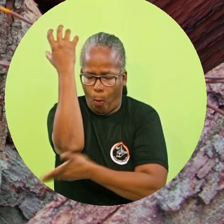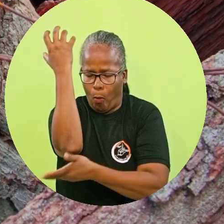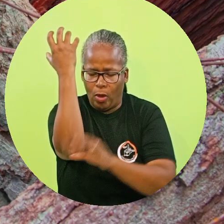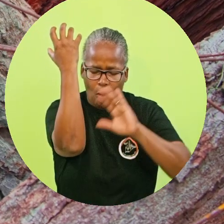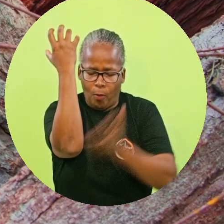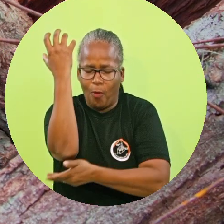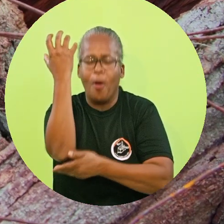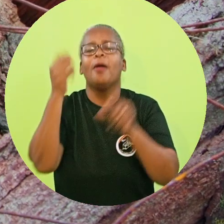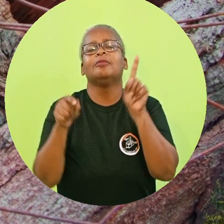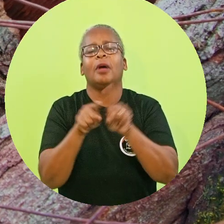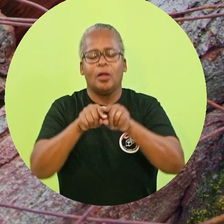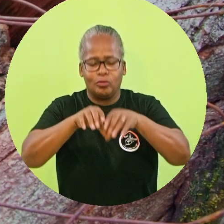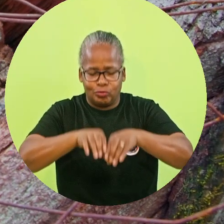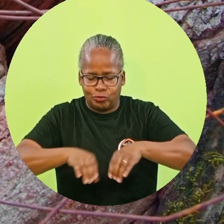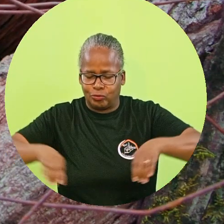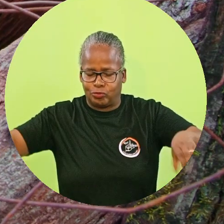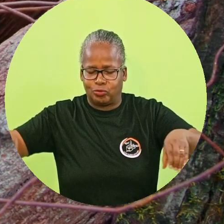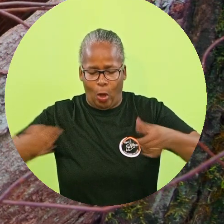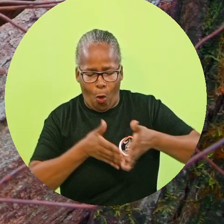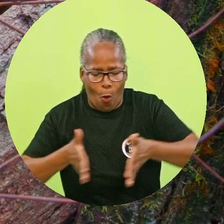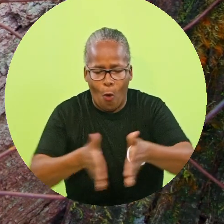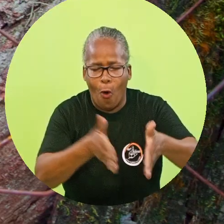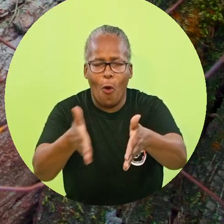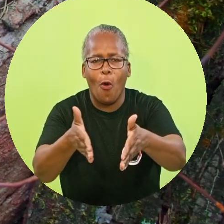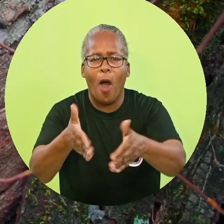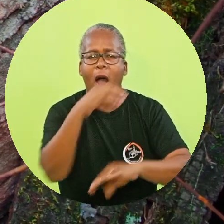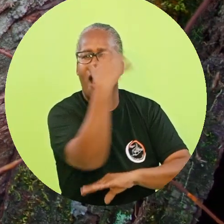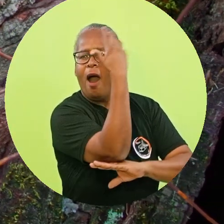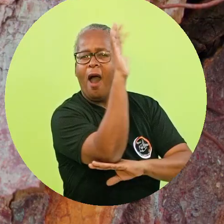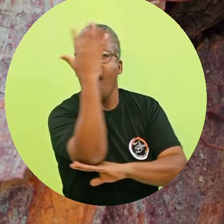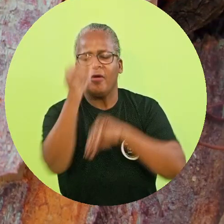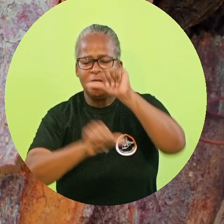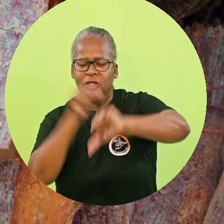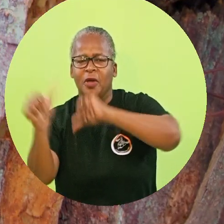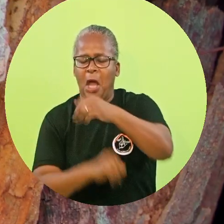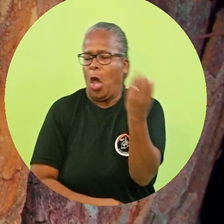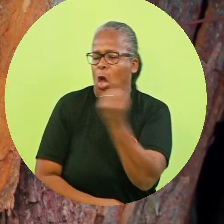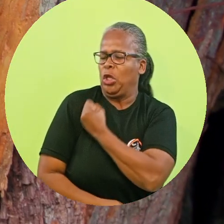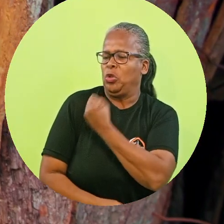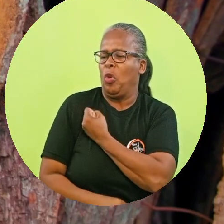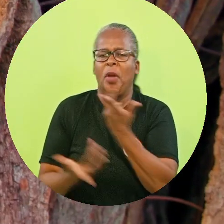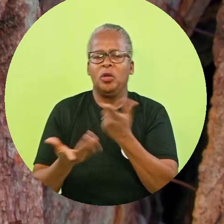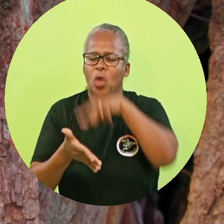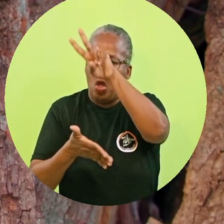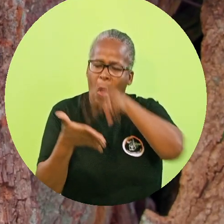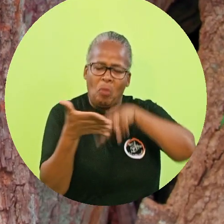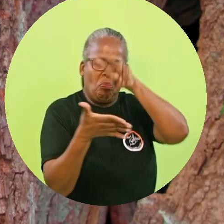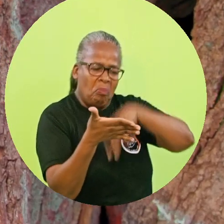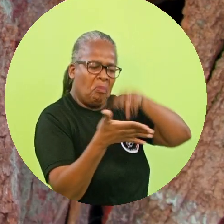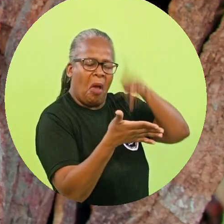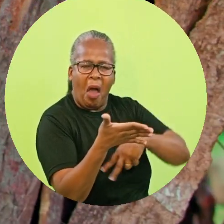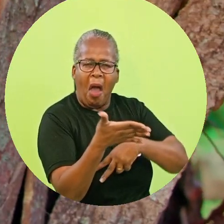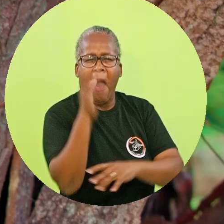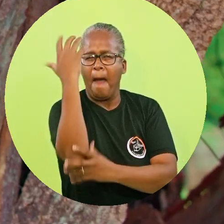adequarem às calçadas e tombaram. Árvores transformadas em números e relatórios invisíveis. A madeira aqui